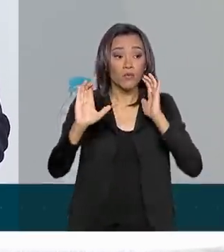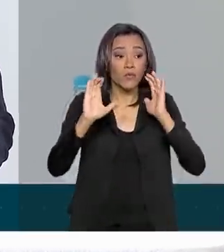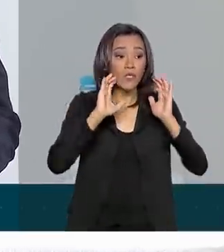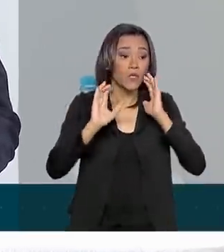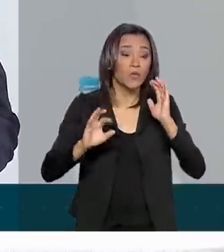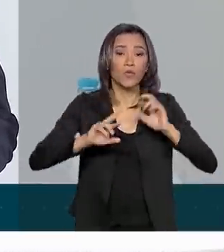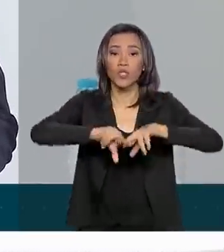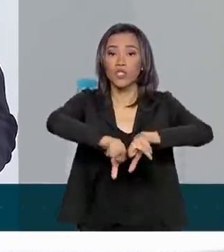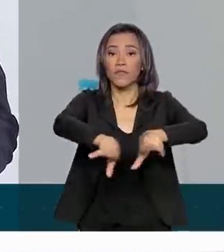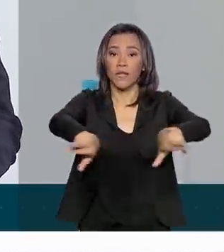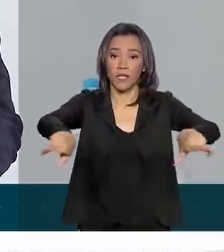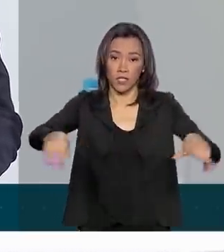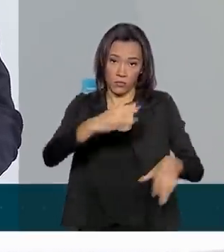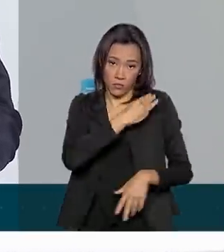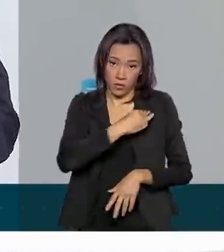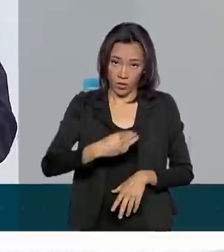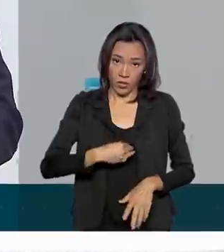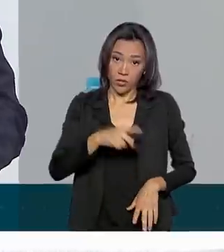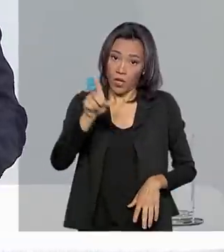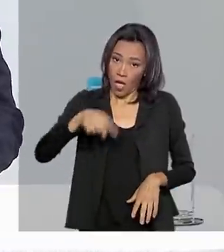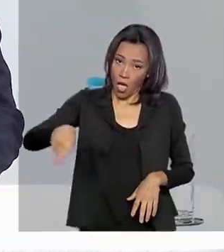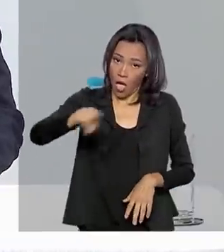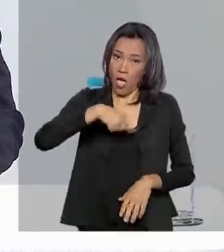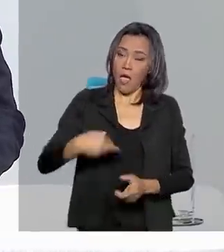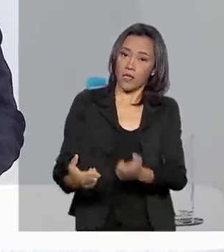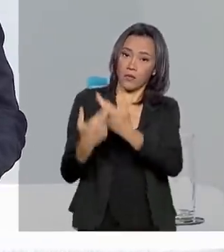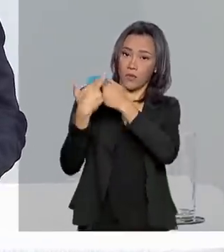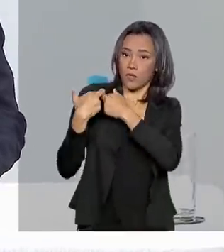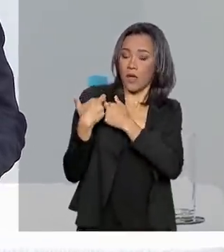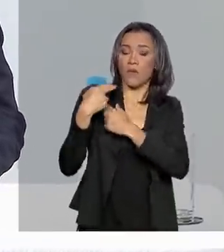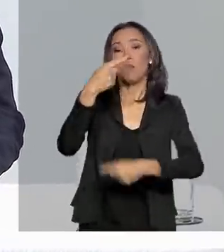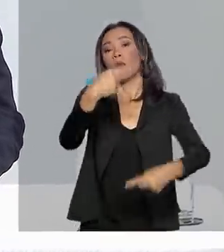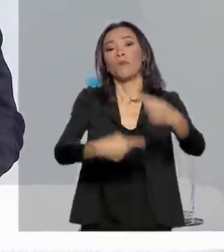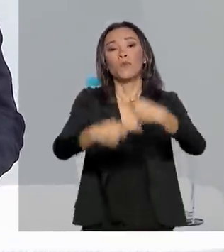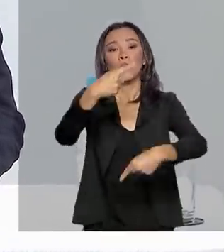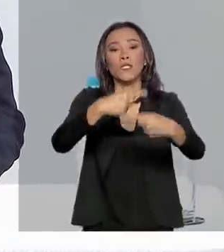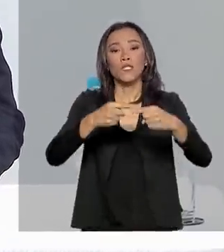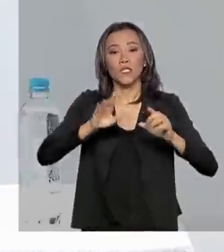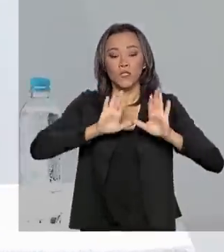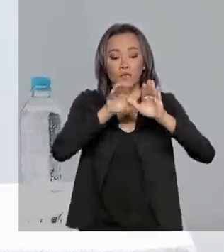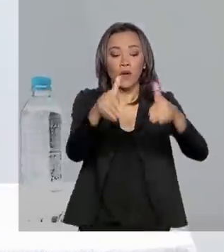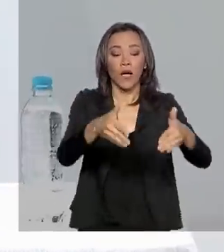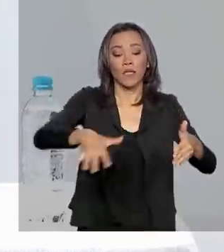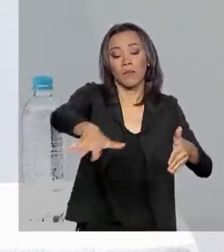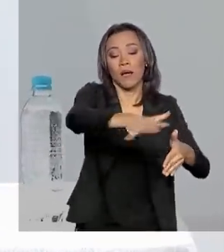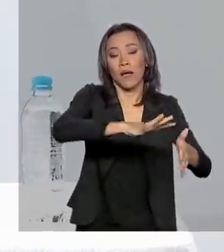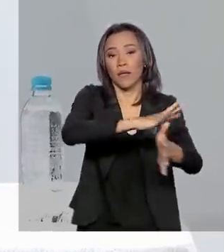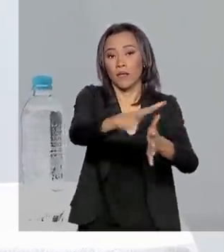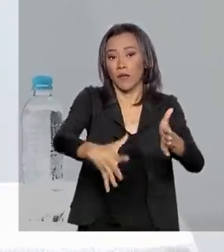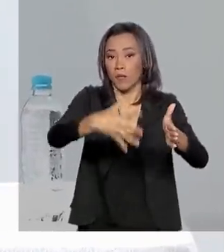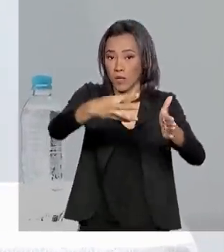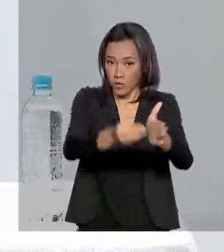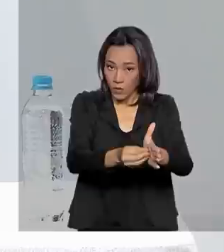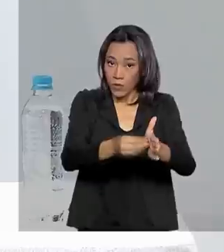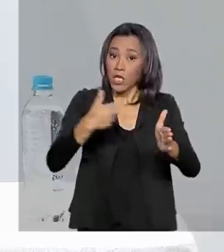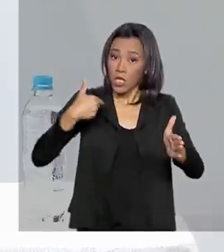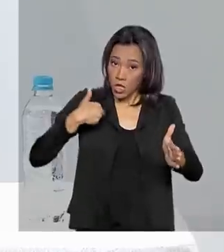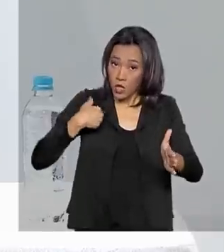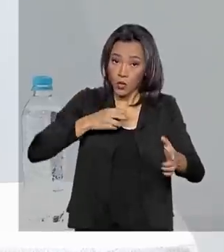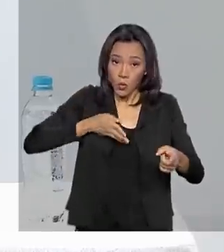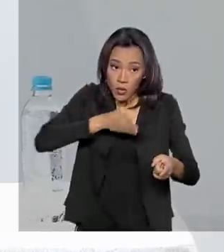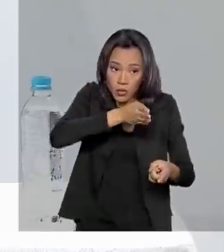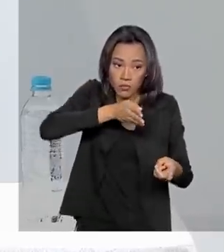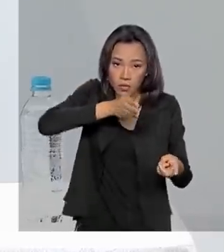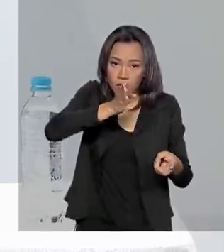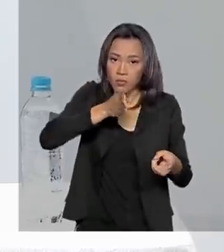que são responsáveis por aquelas políticas voltadas para a área da Amazônia e, ao mesmo tempo, estou indo em cada um dos